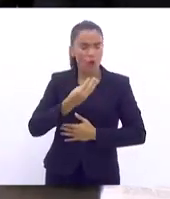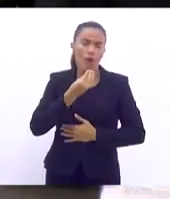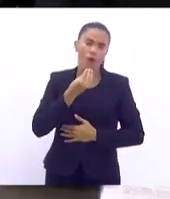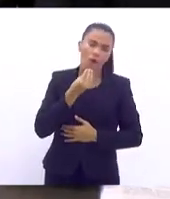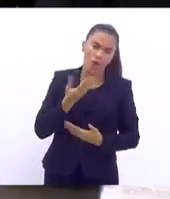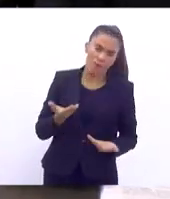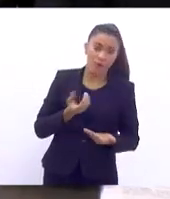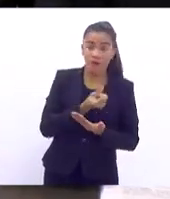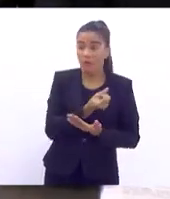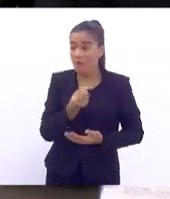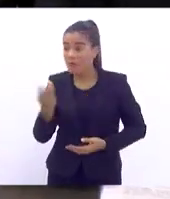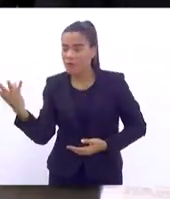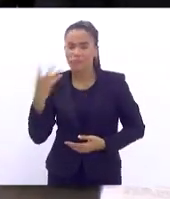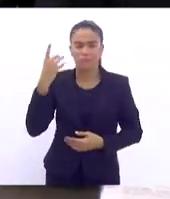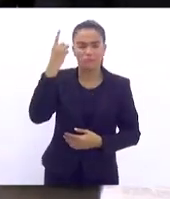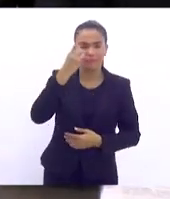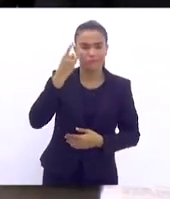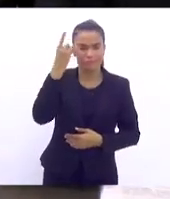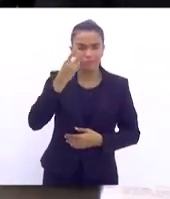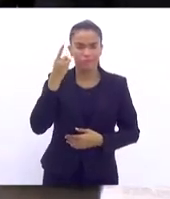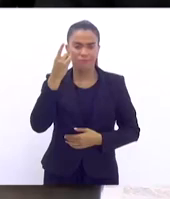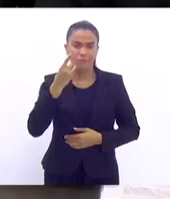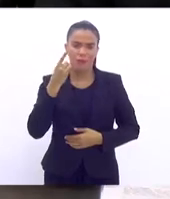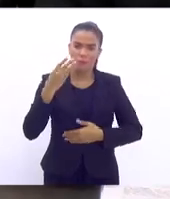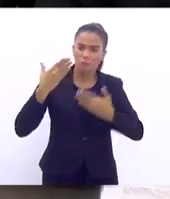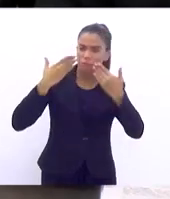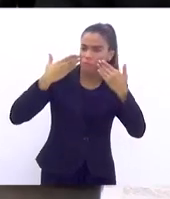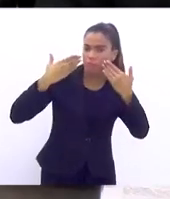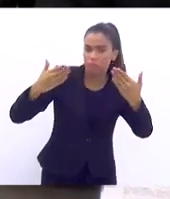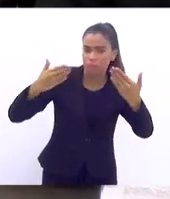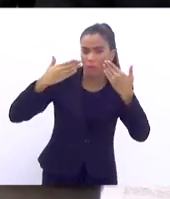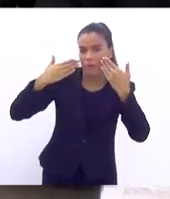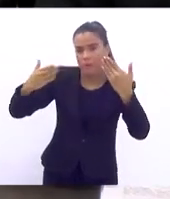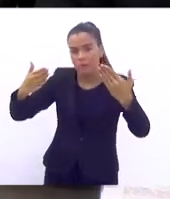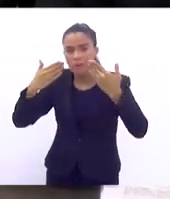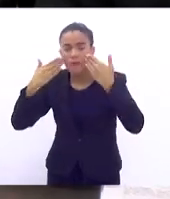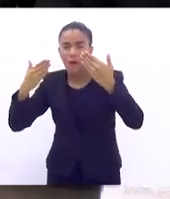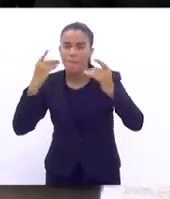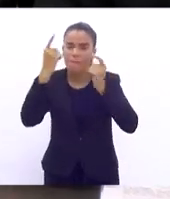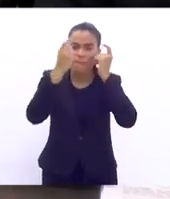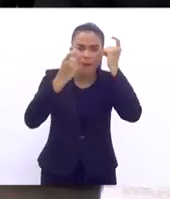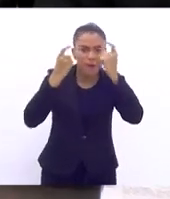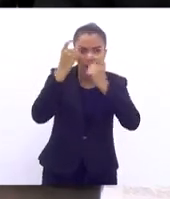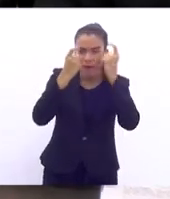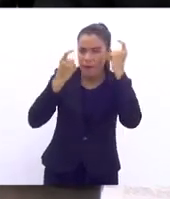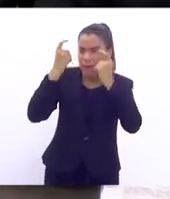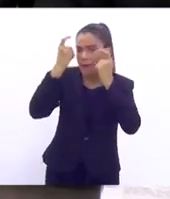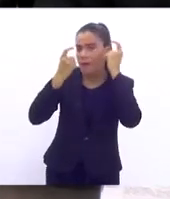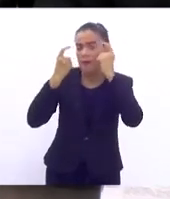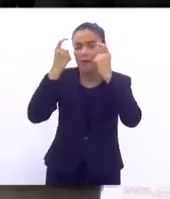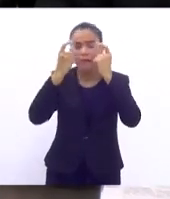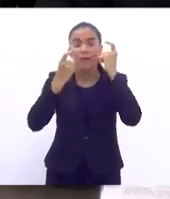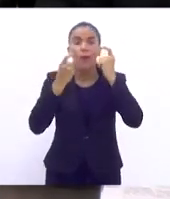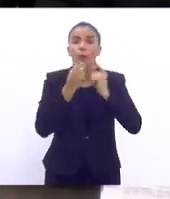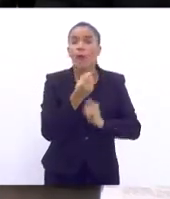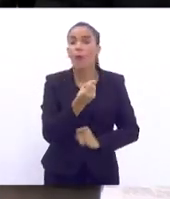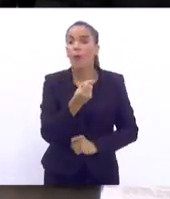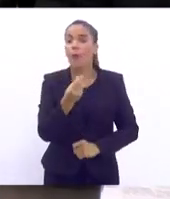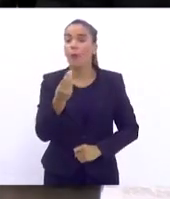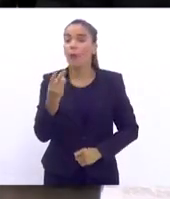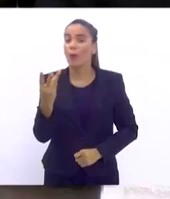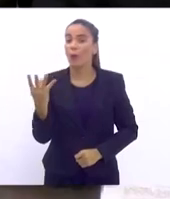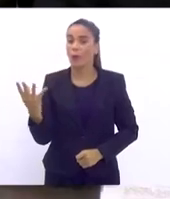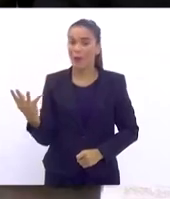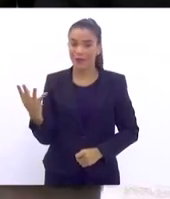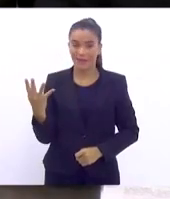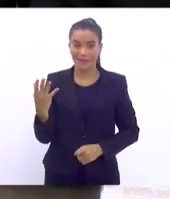vários deputados manifestaram né É preocupação com a quantidade de